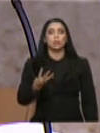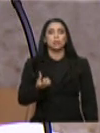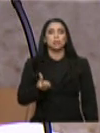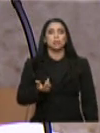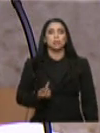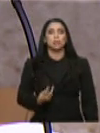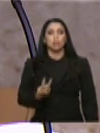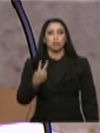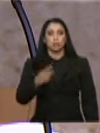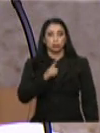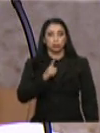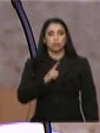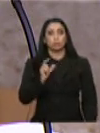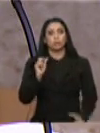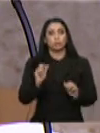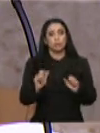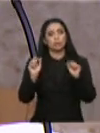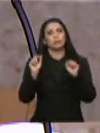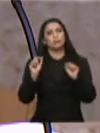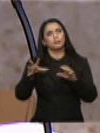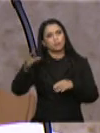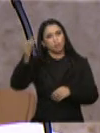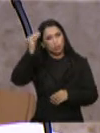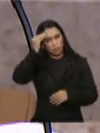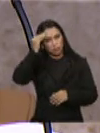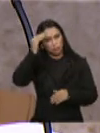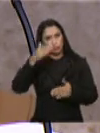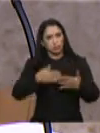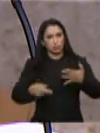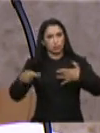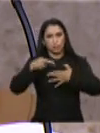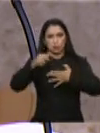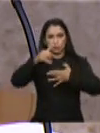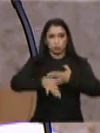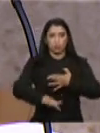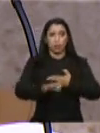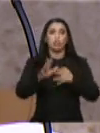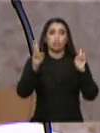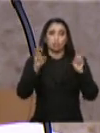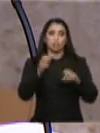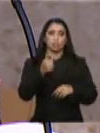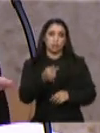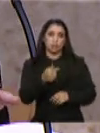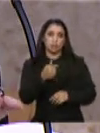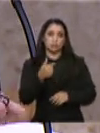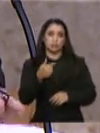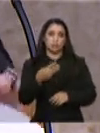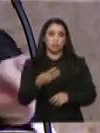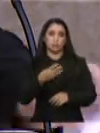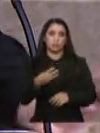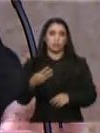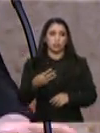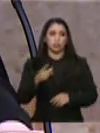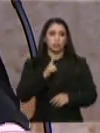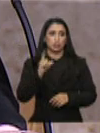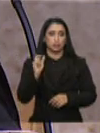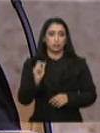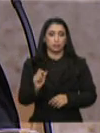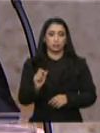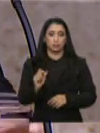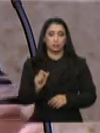730.462, submetido à sistemática da repercussão geral, tema 733, de relatoria do